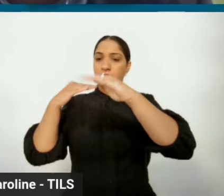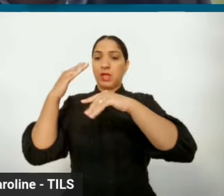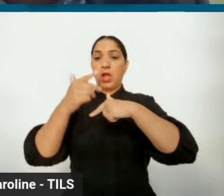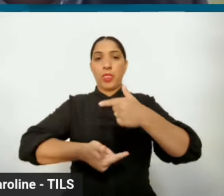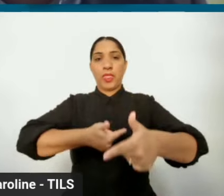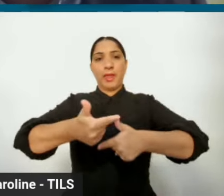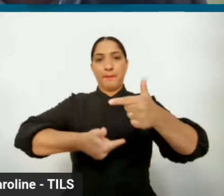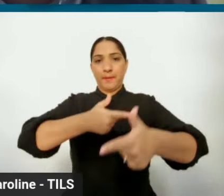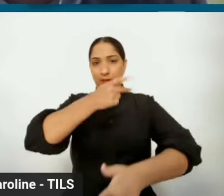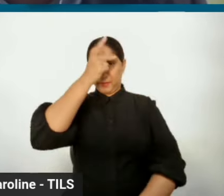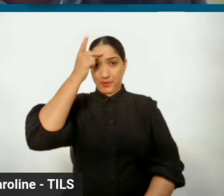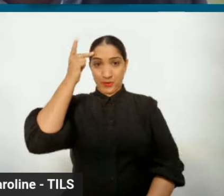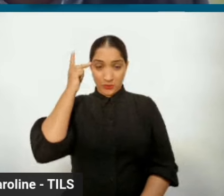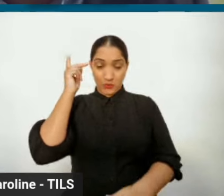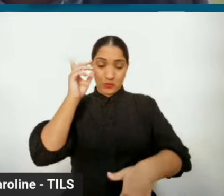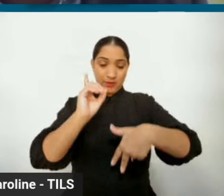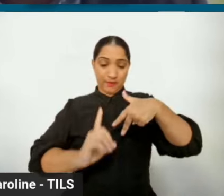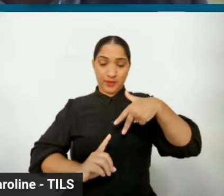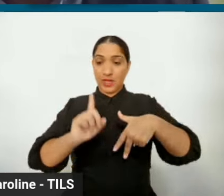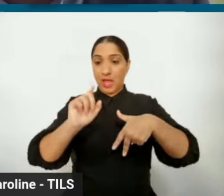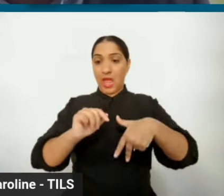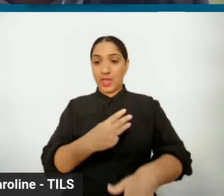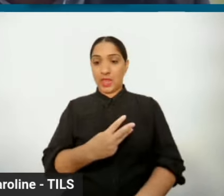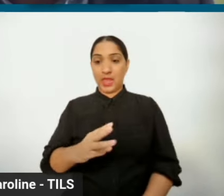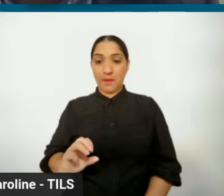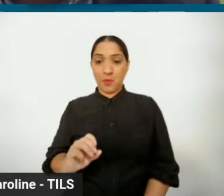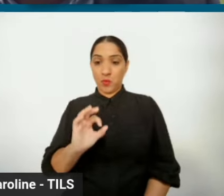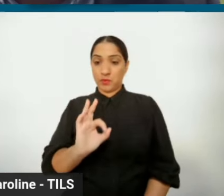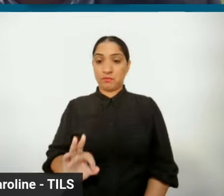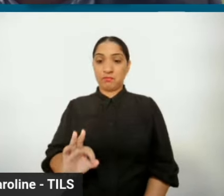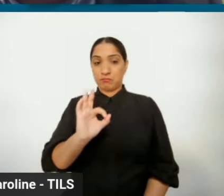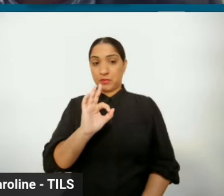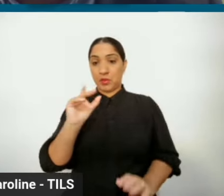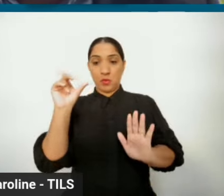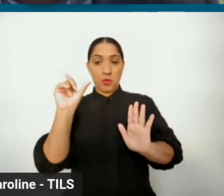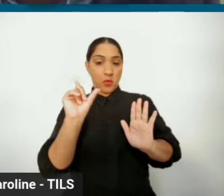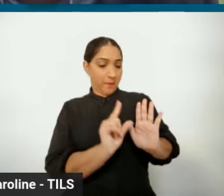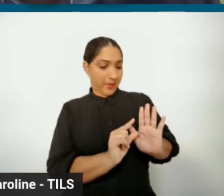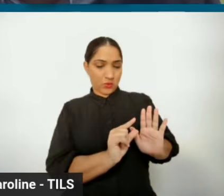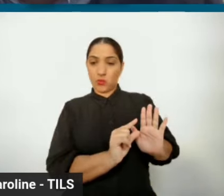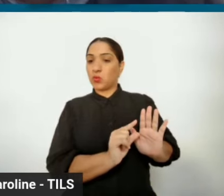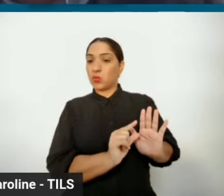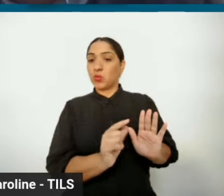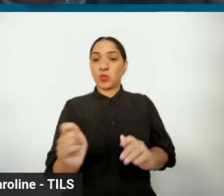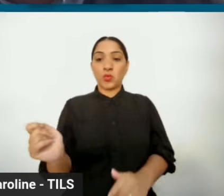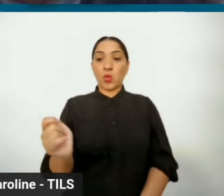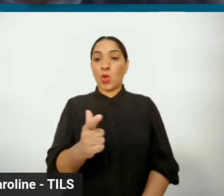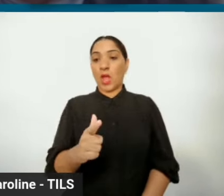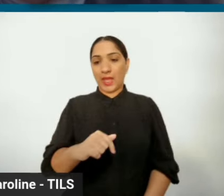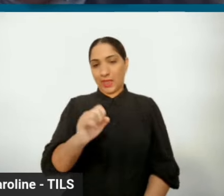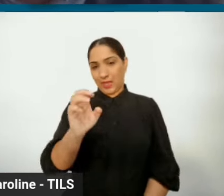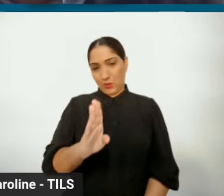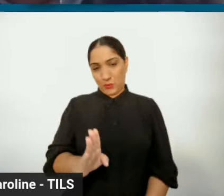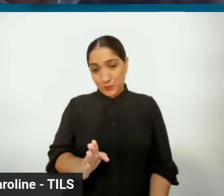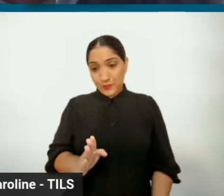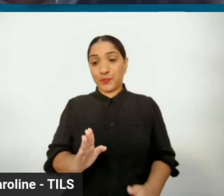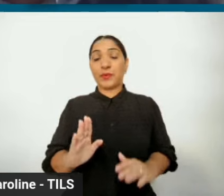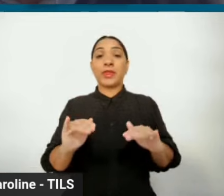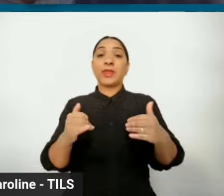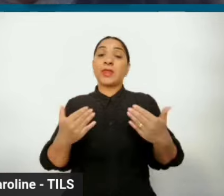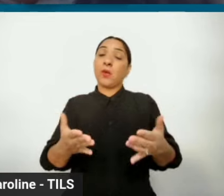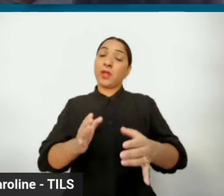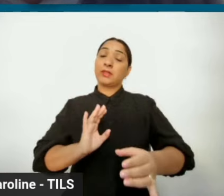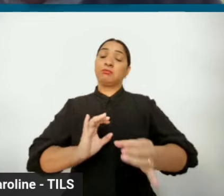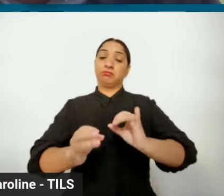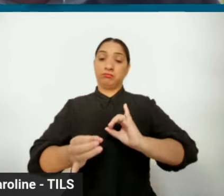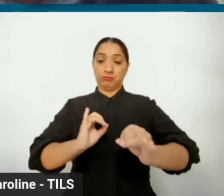com deficiência seria 30% menor do que é a média nacional. Então, são dados assim que preocupam